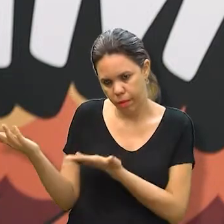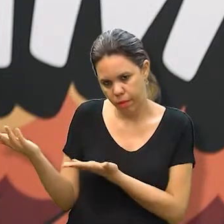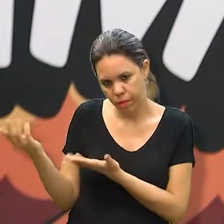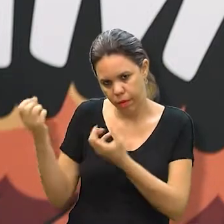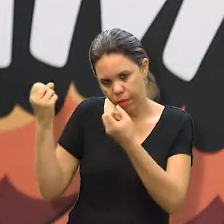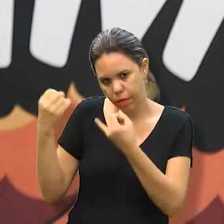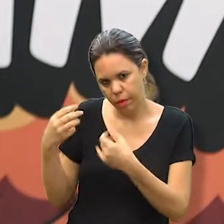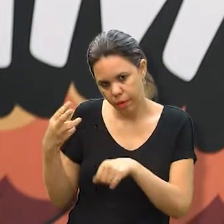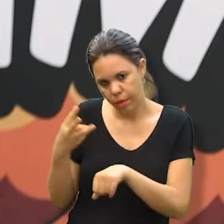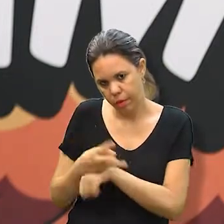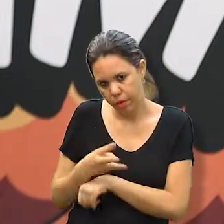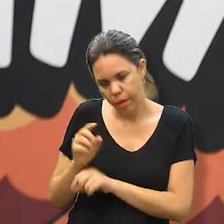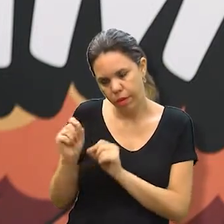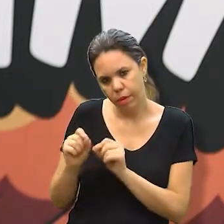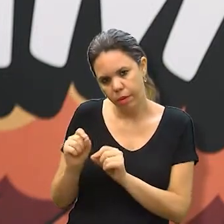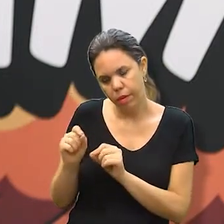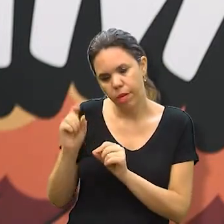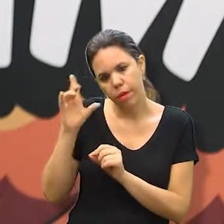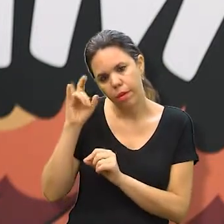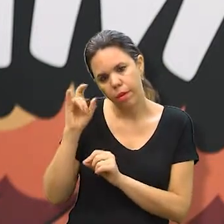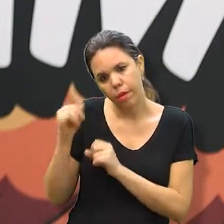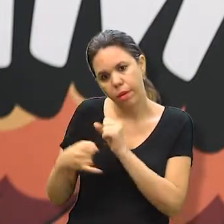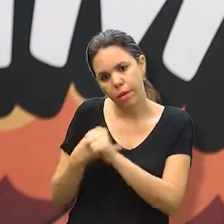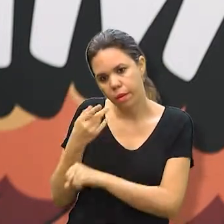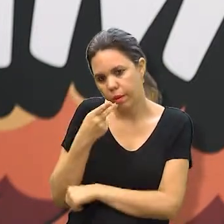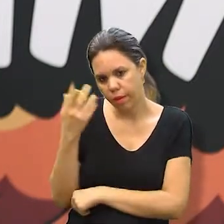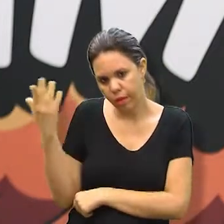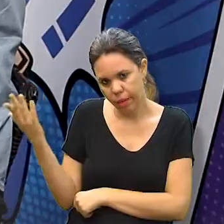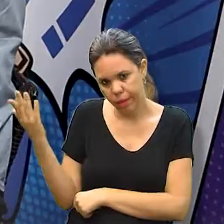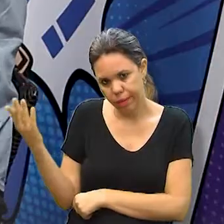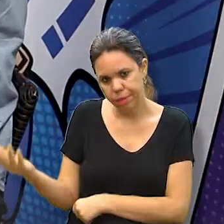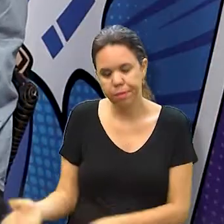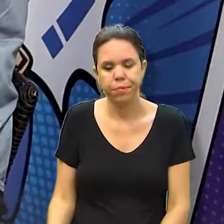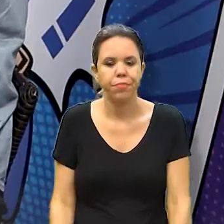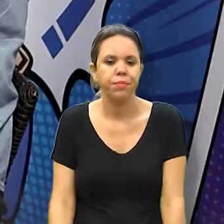aí, WhatsApp, Instagram, site, pode passar aí, Paul.